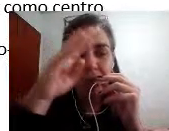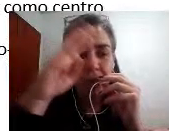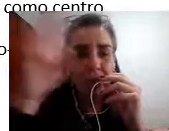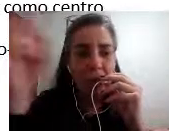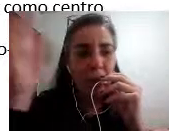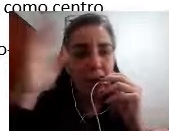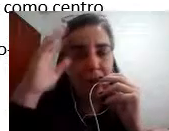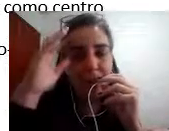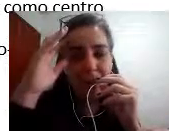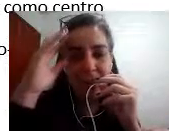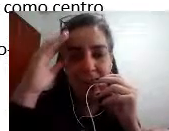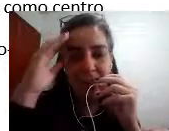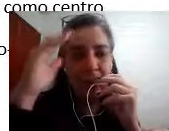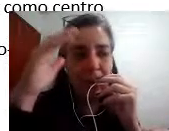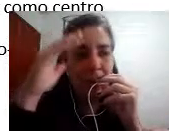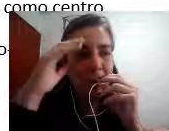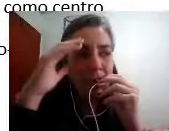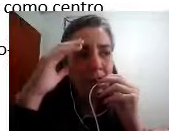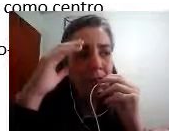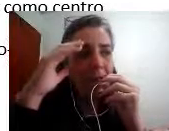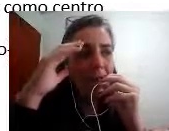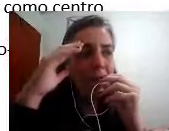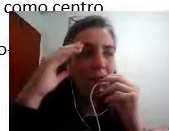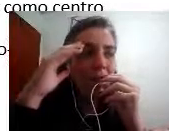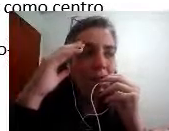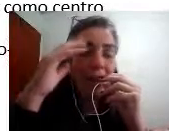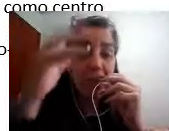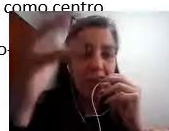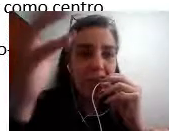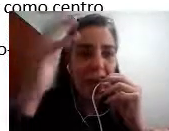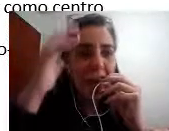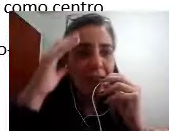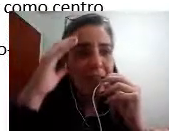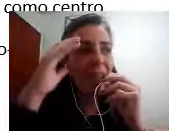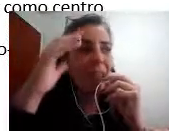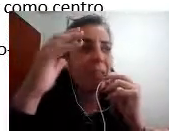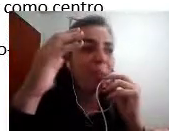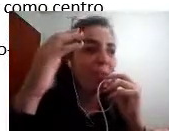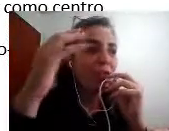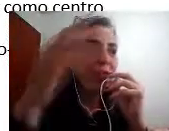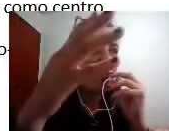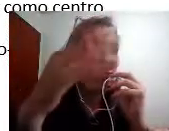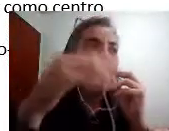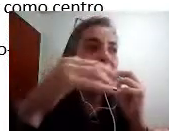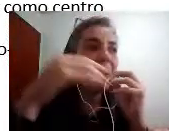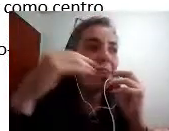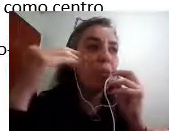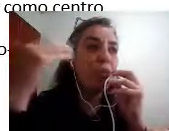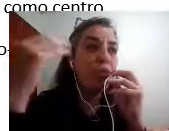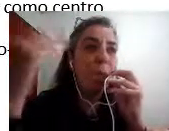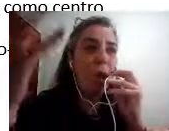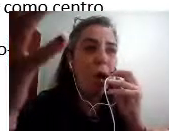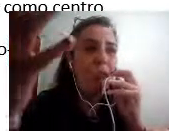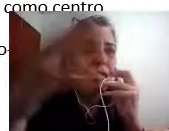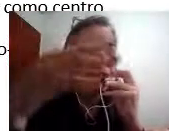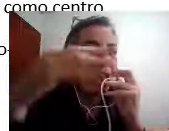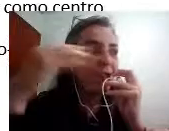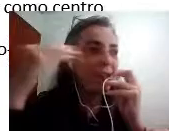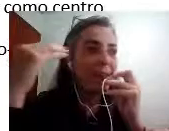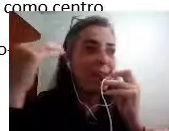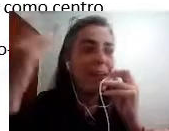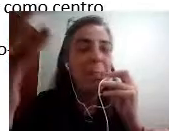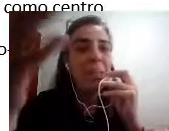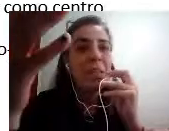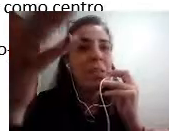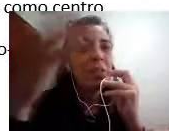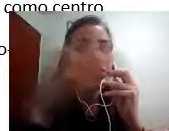assim, totalmente fora da casinha, né? Vai estudar, né? Tem um monte de livro para ler, tem um monte de prova